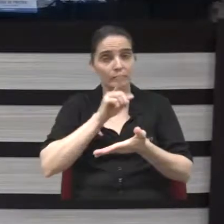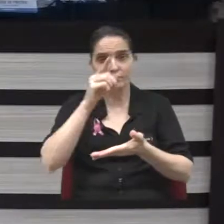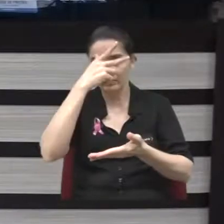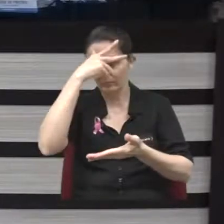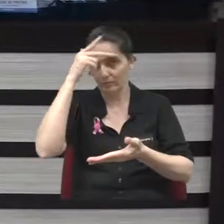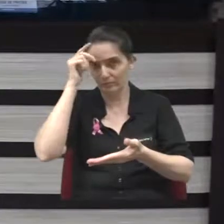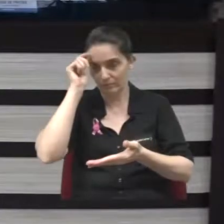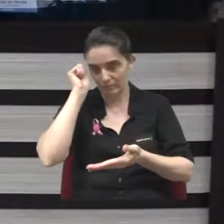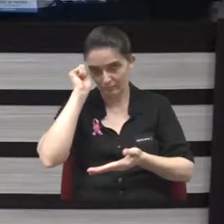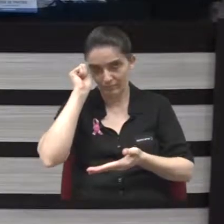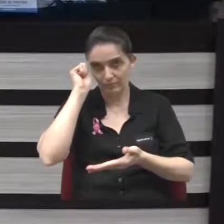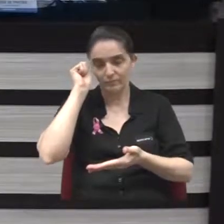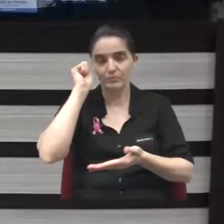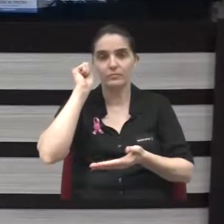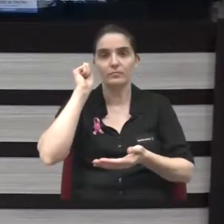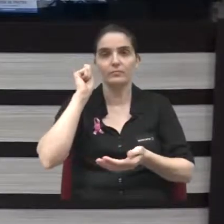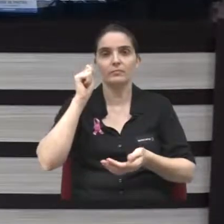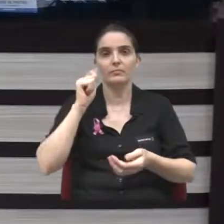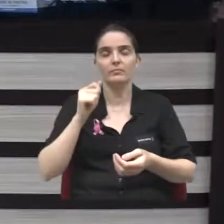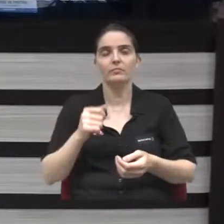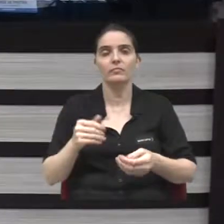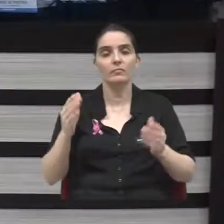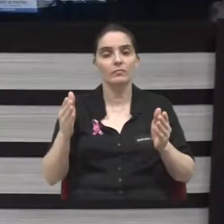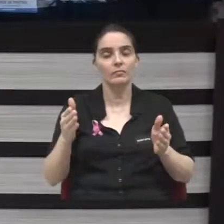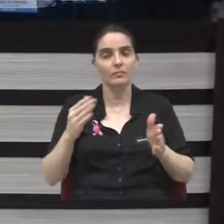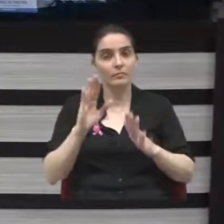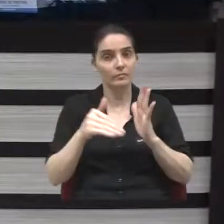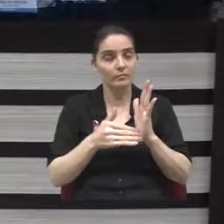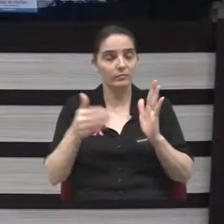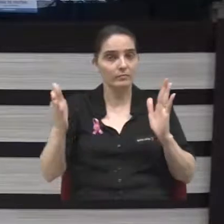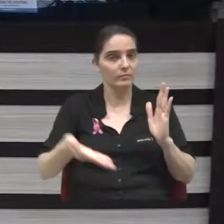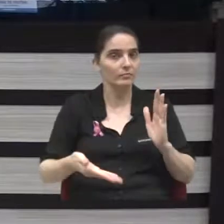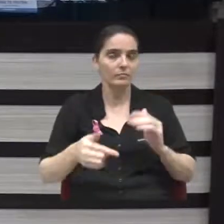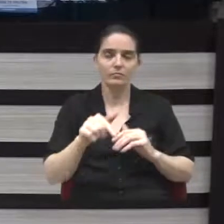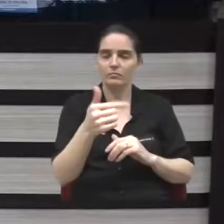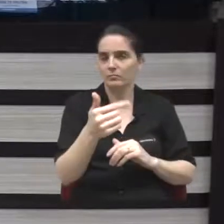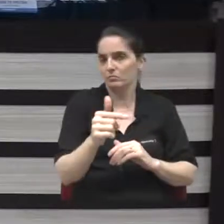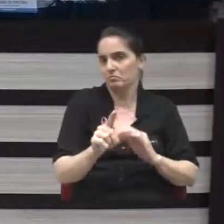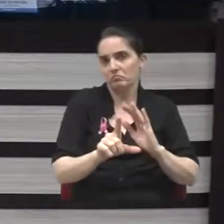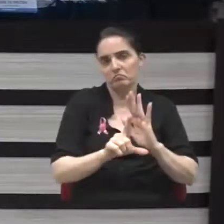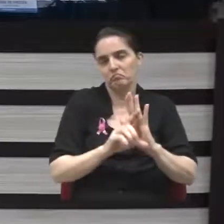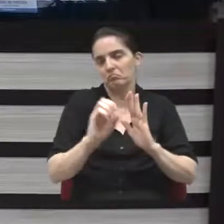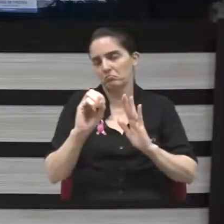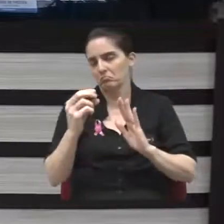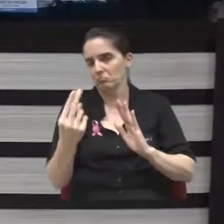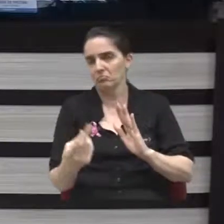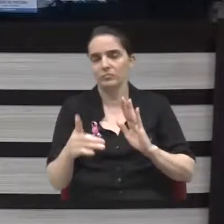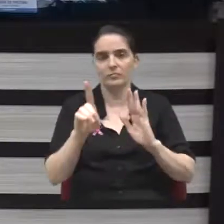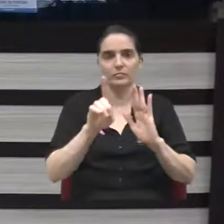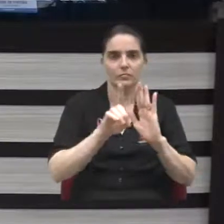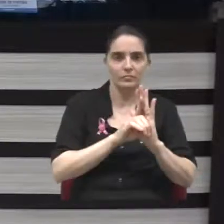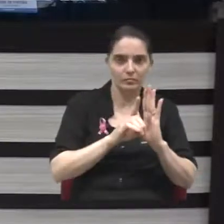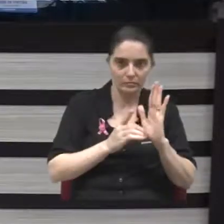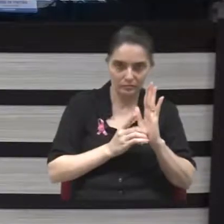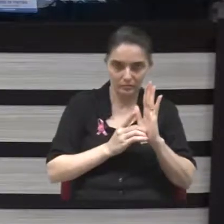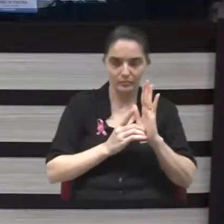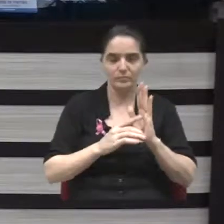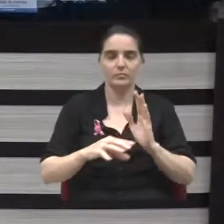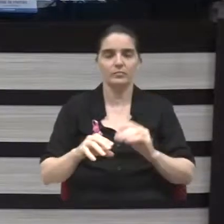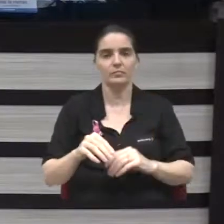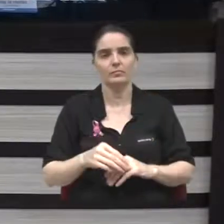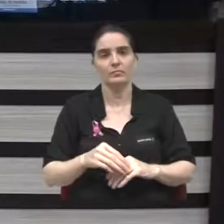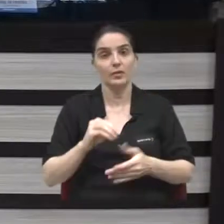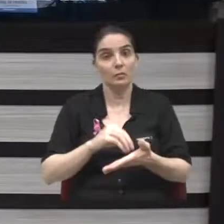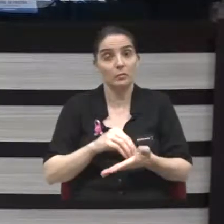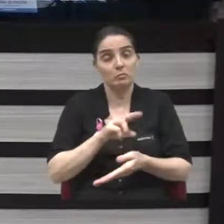até a presente data, não constam lei ou decreto de denominação. Reiteramos